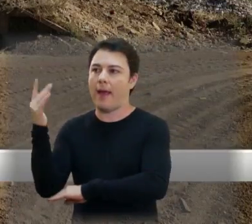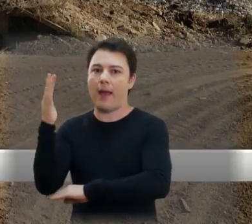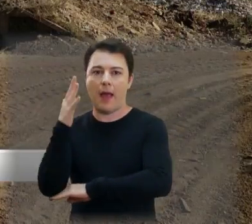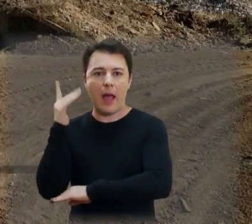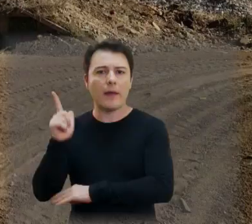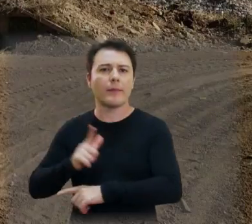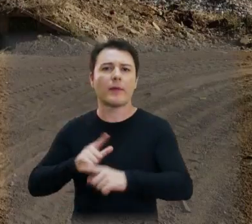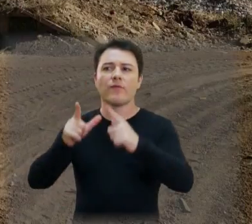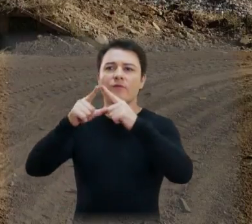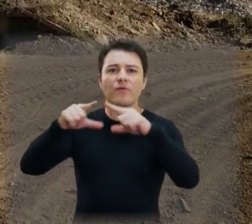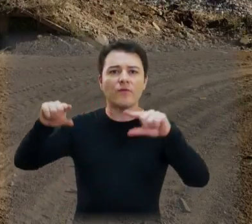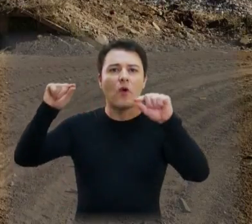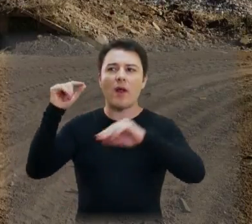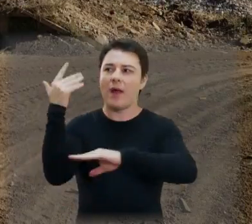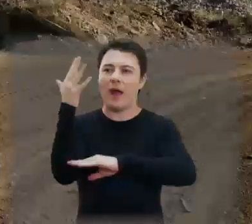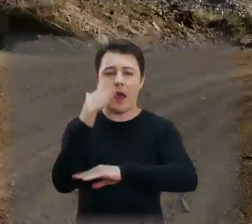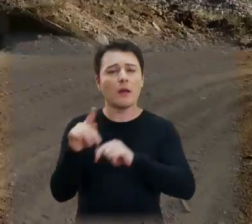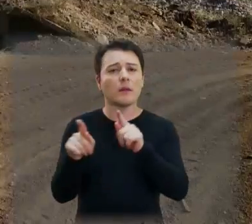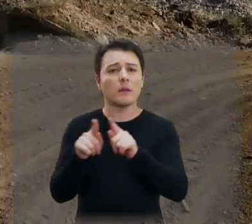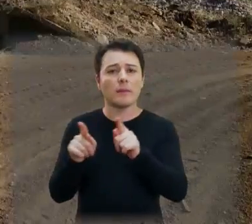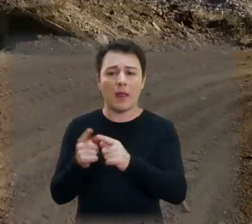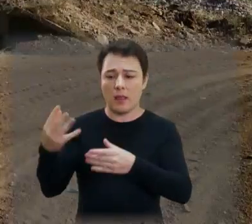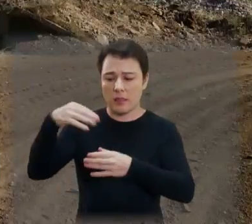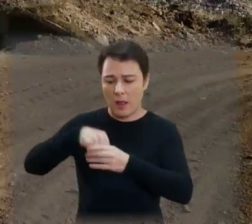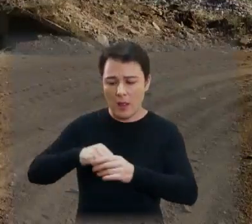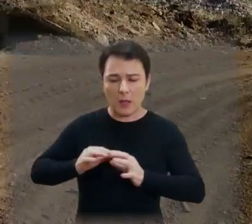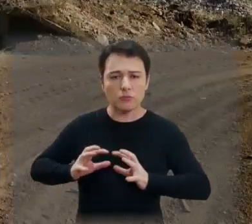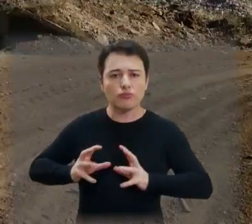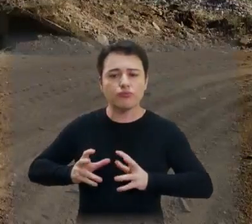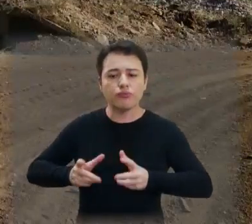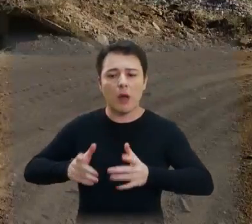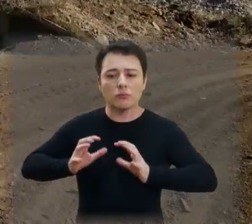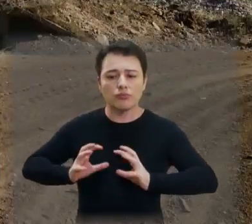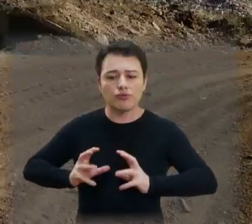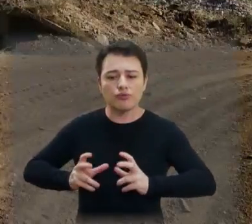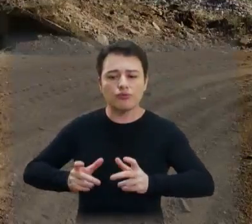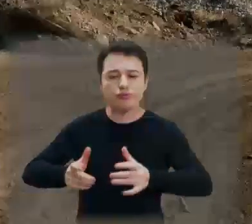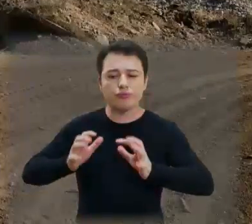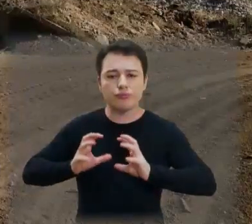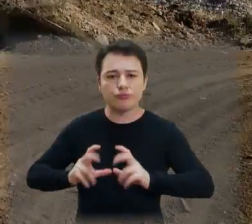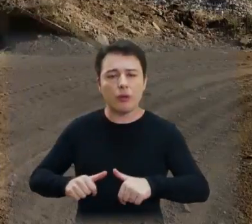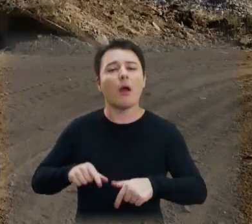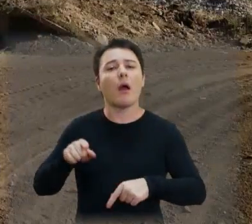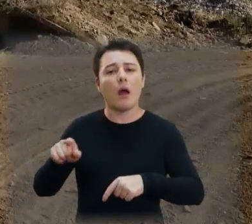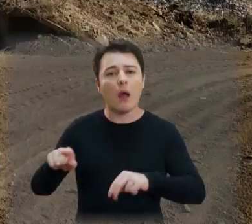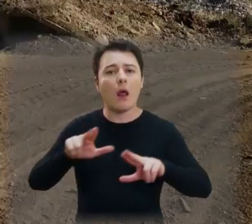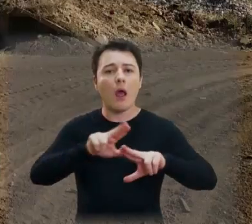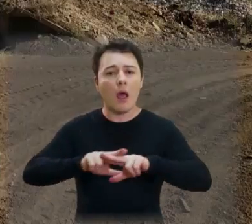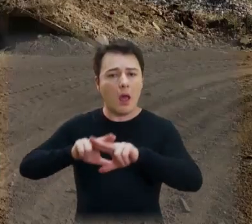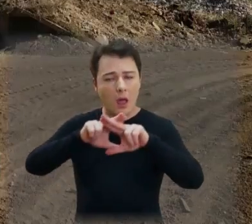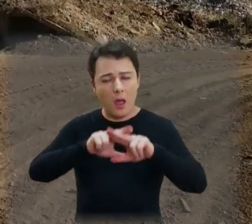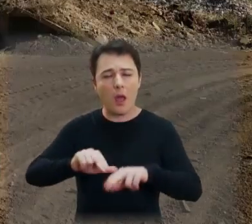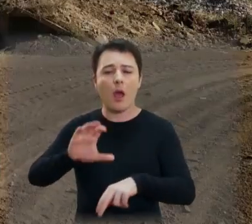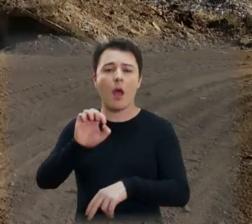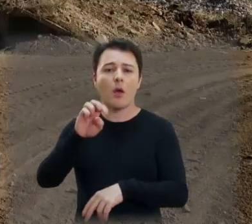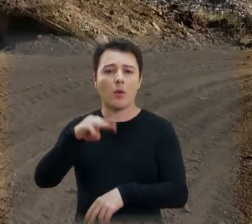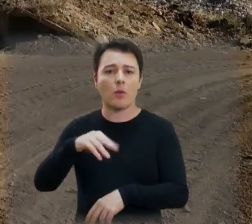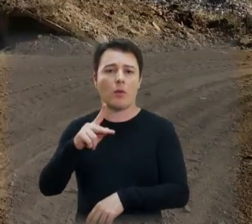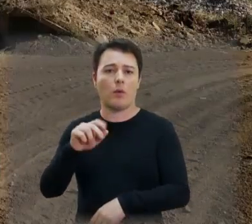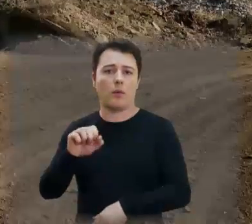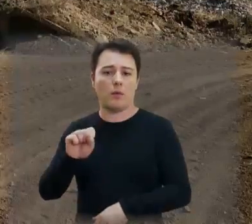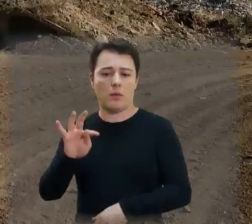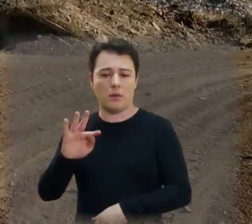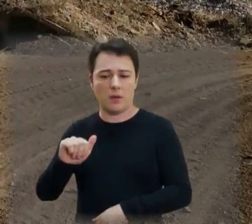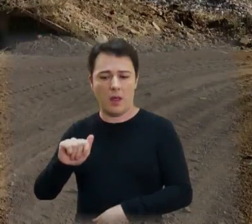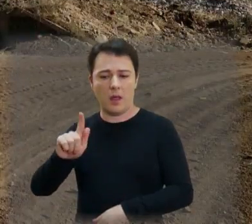de árvore, também é triturada e levada para se fazer a compostagem que está sendo usada nos assentamentos e está sendo usada